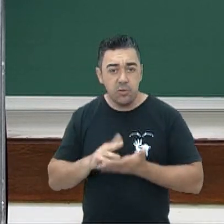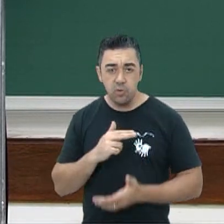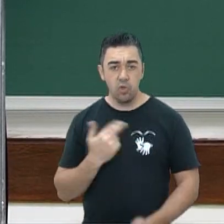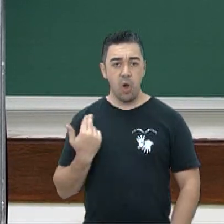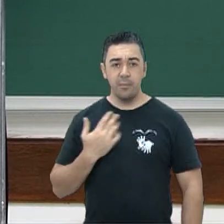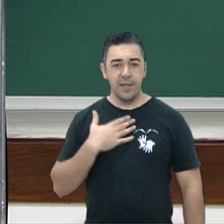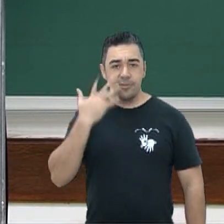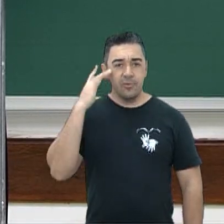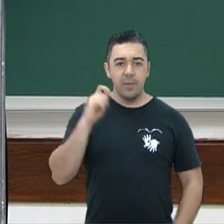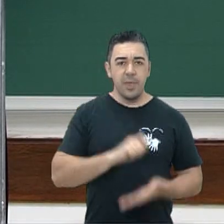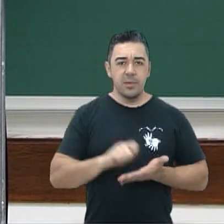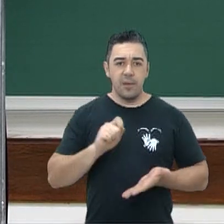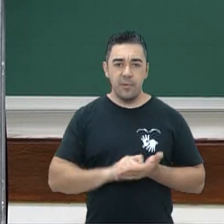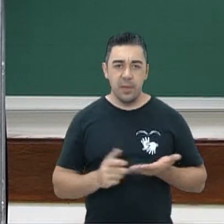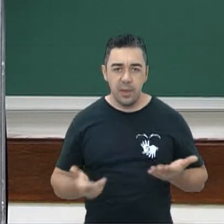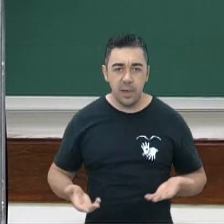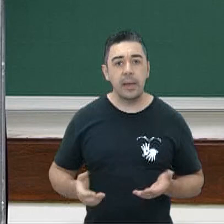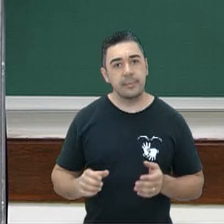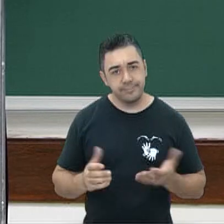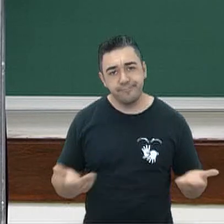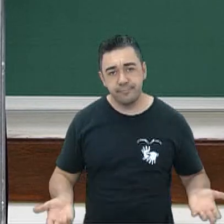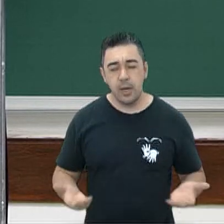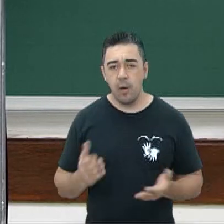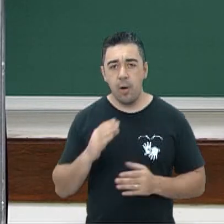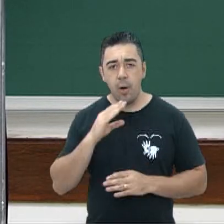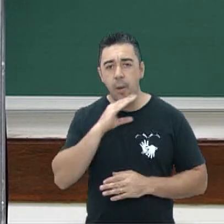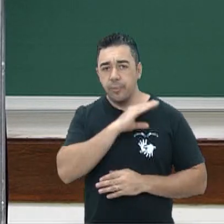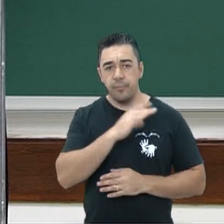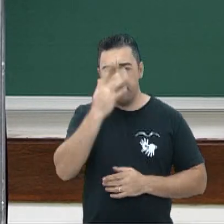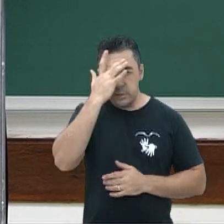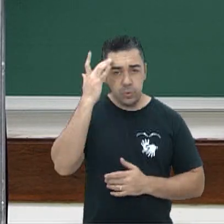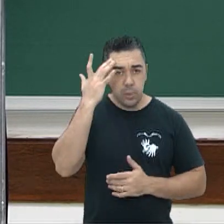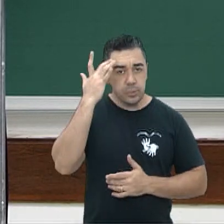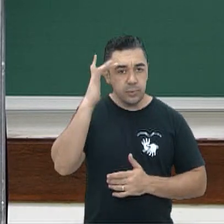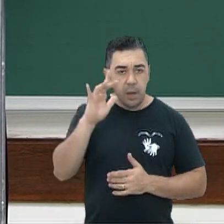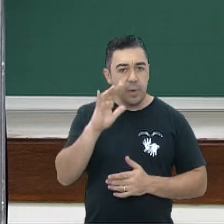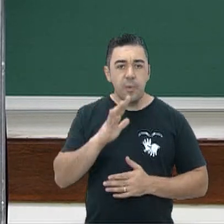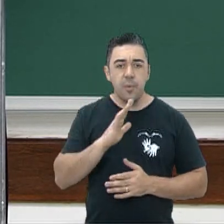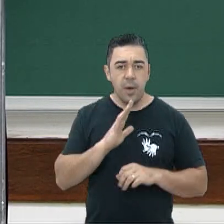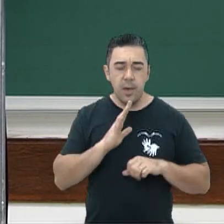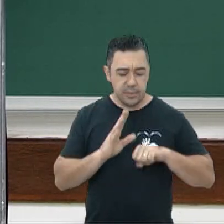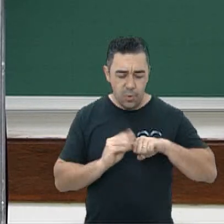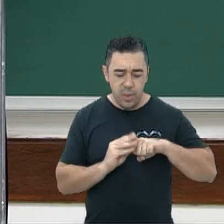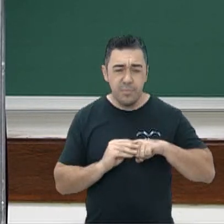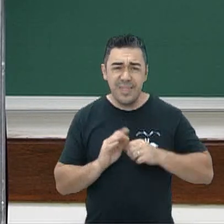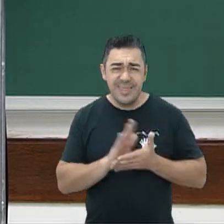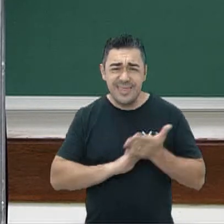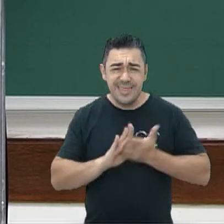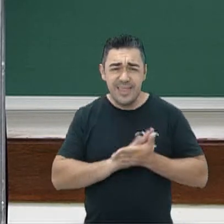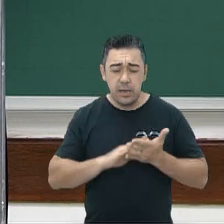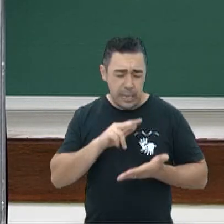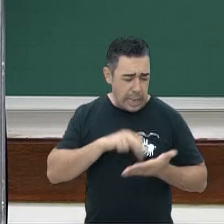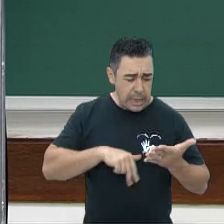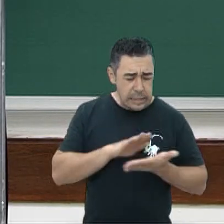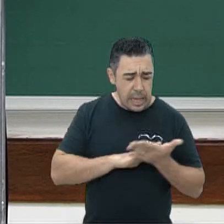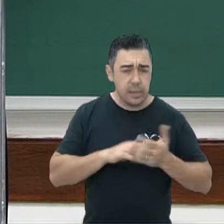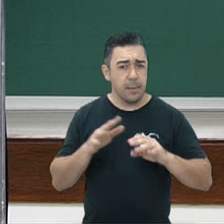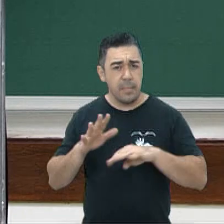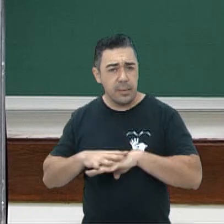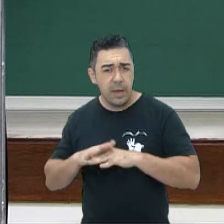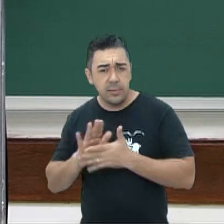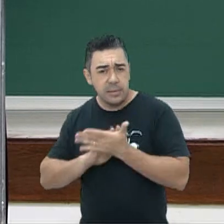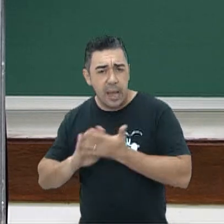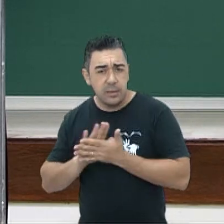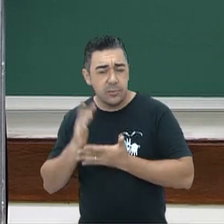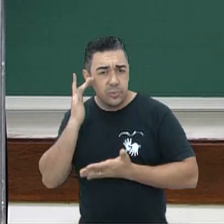próprio nome. Então é claro que uma pessoa que não tem conhecimento, não sabe escrever, não sabe ler, não sabe um pouco de matemática, não sabe nada,